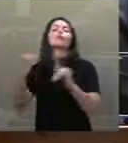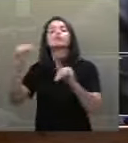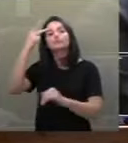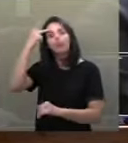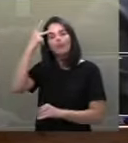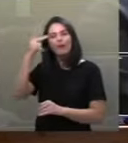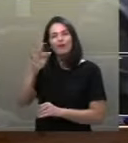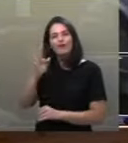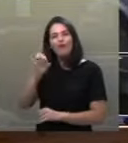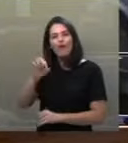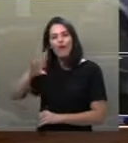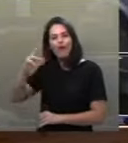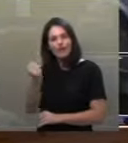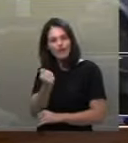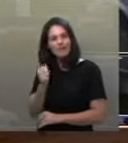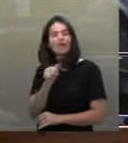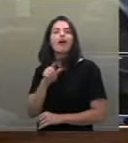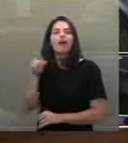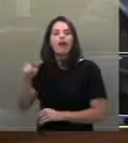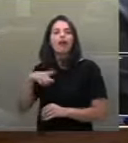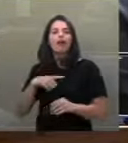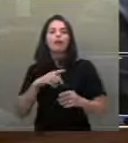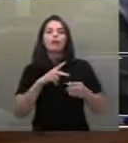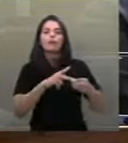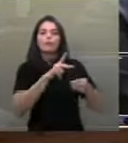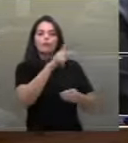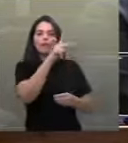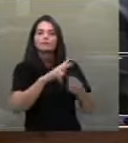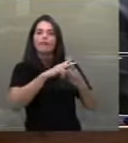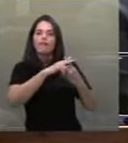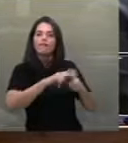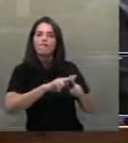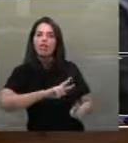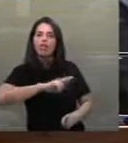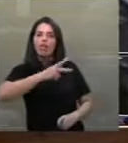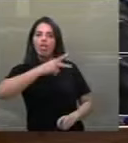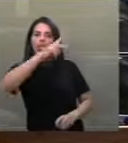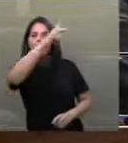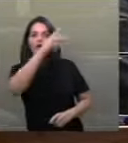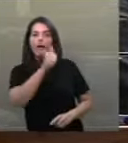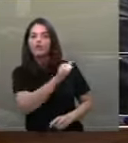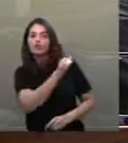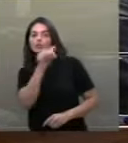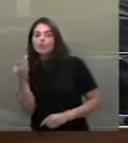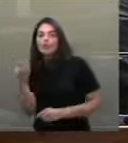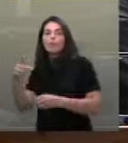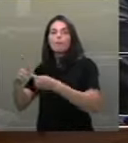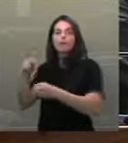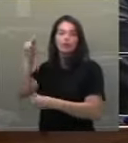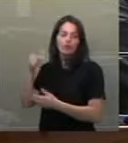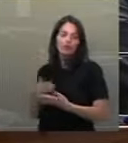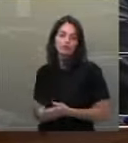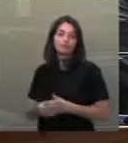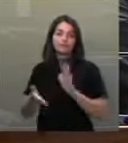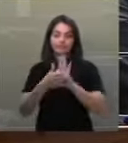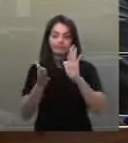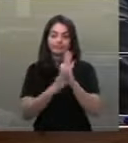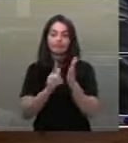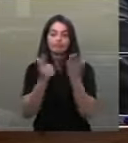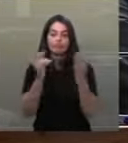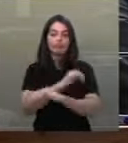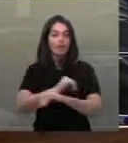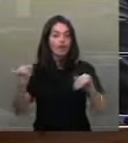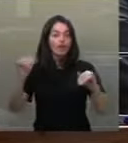que a empresa realiza reajustes mais frequentes e pratica preços superiores aos da Petrobras. Na mesma matéria, registra-se que,